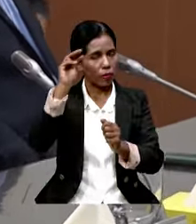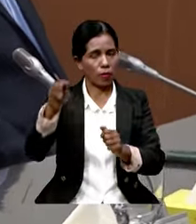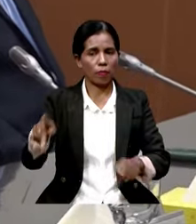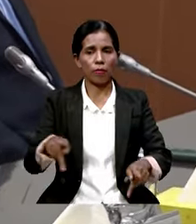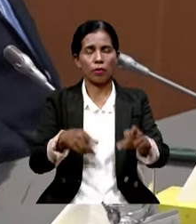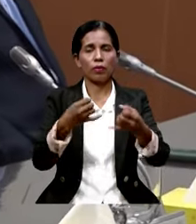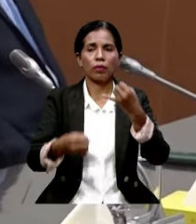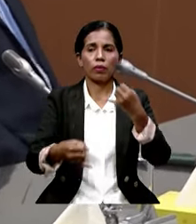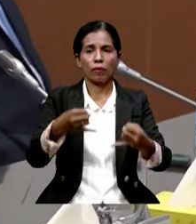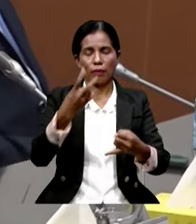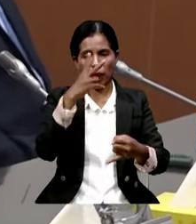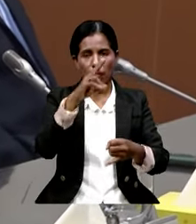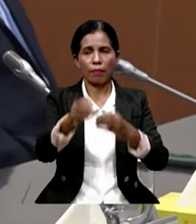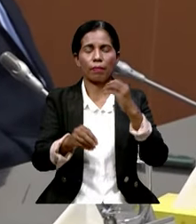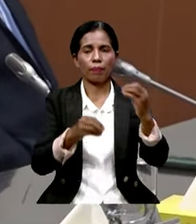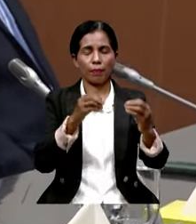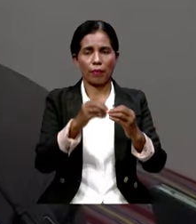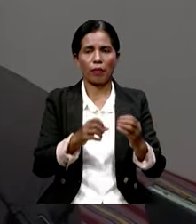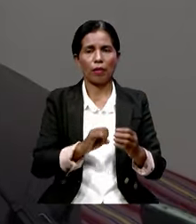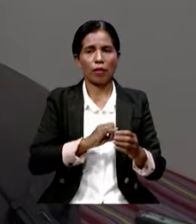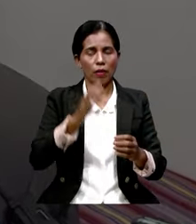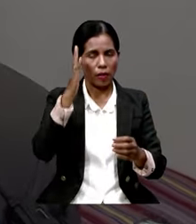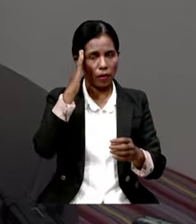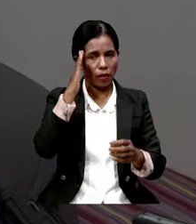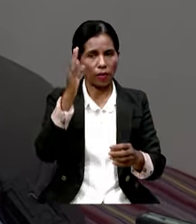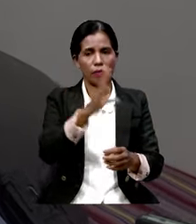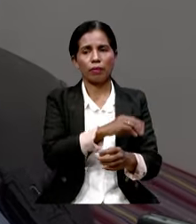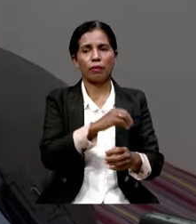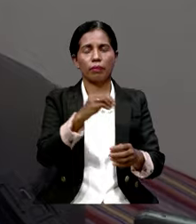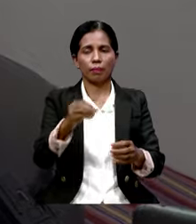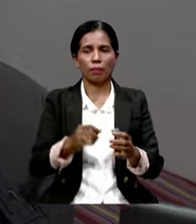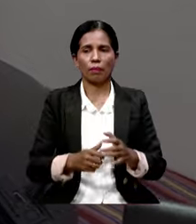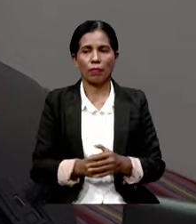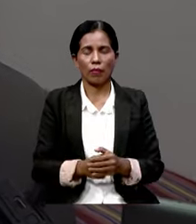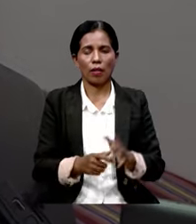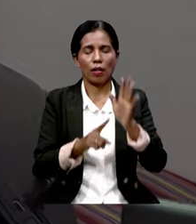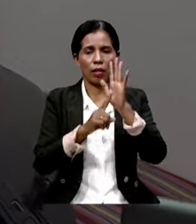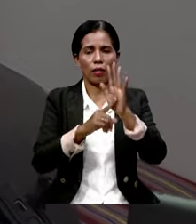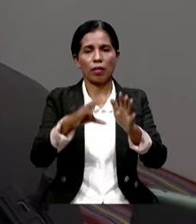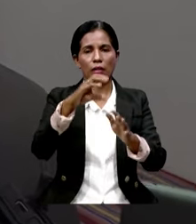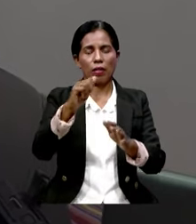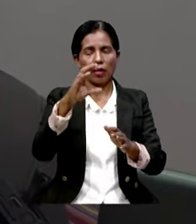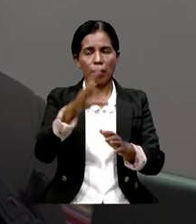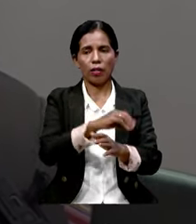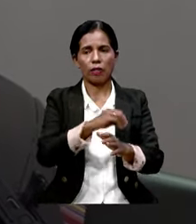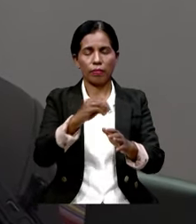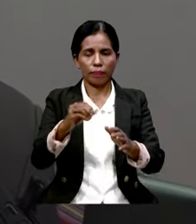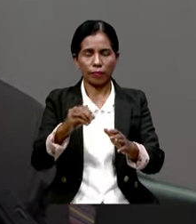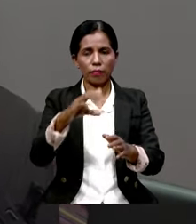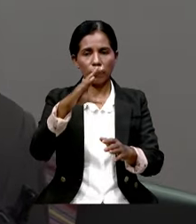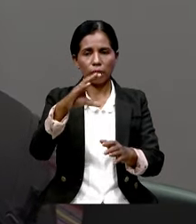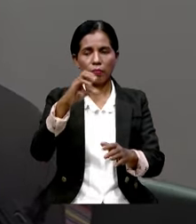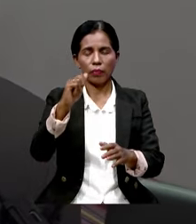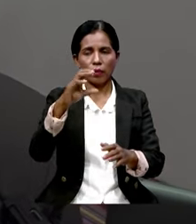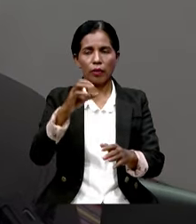a tubele soluciona. Ao nós, já né, ao esclarece que está. No dar comissário, ba comissão anticorrupção,